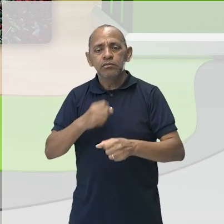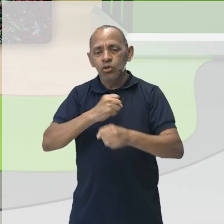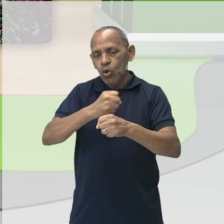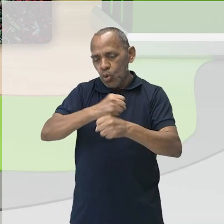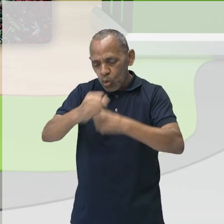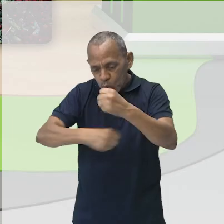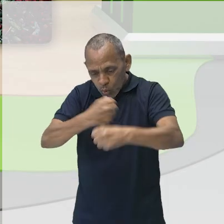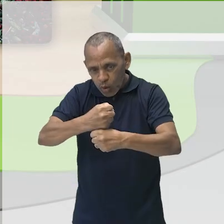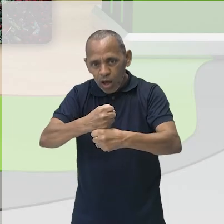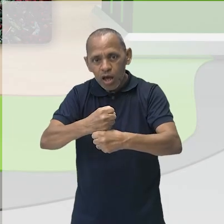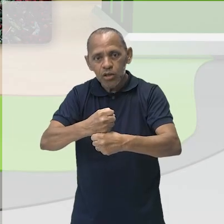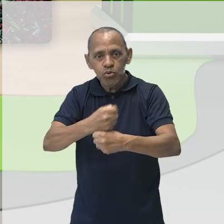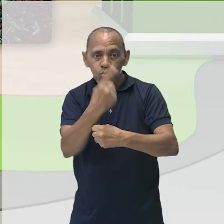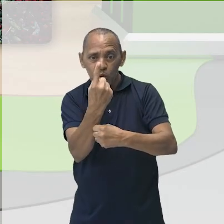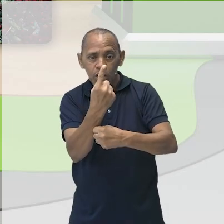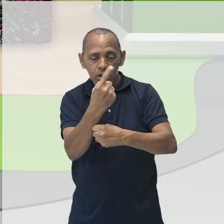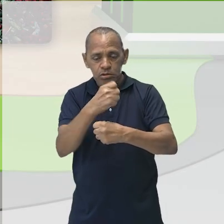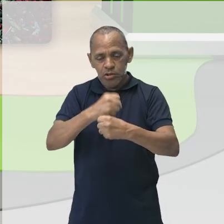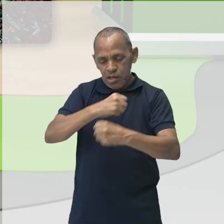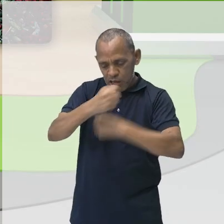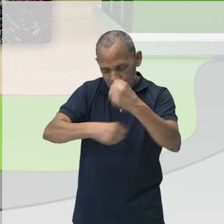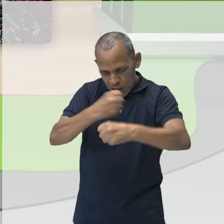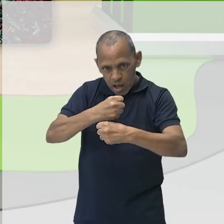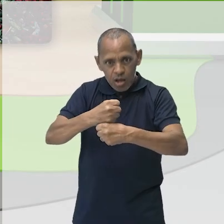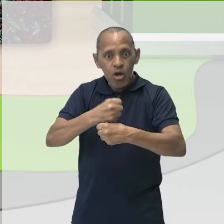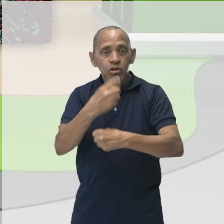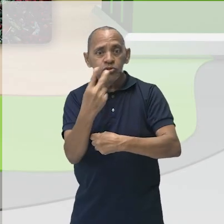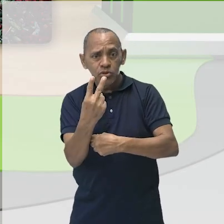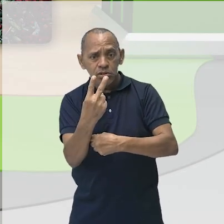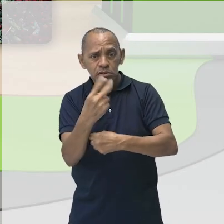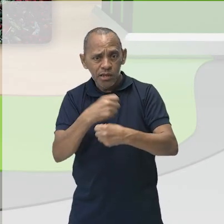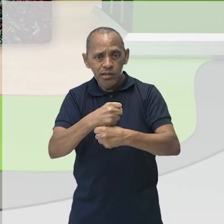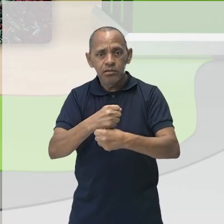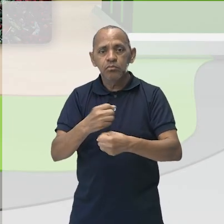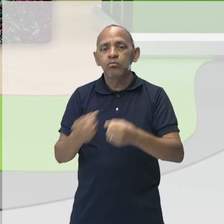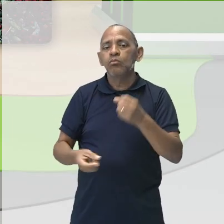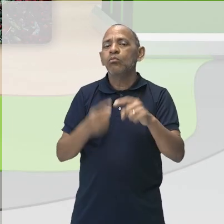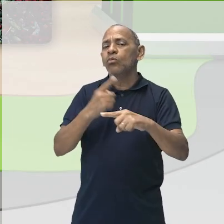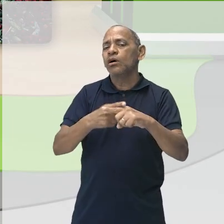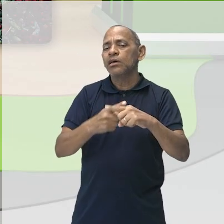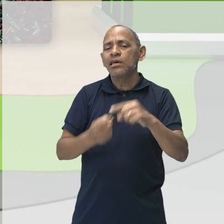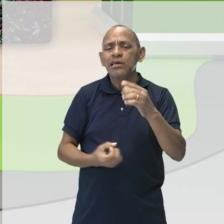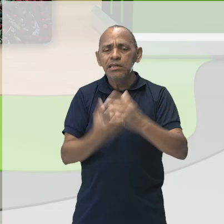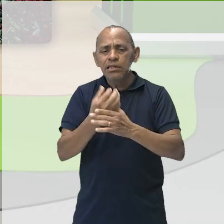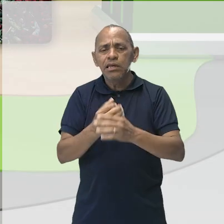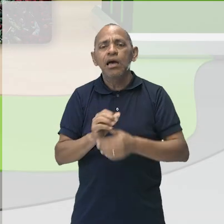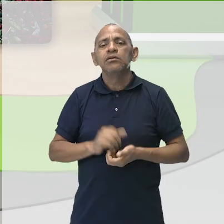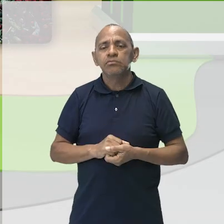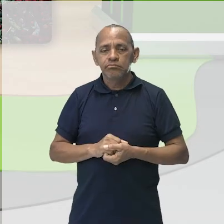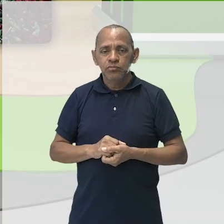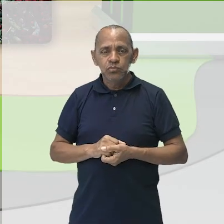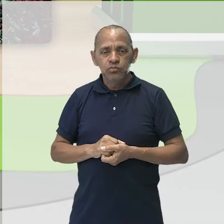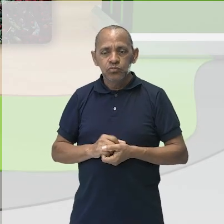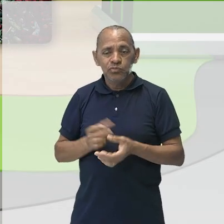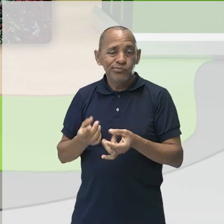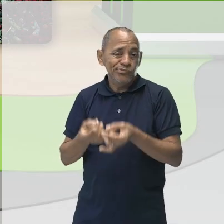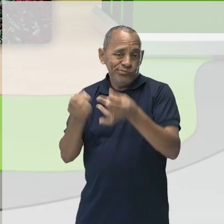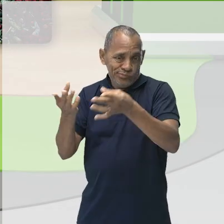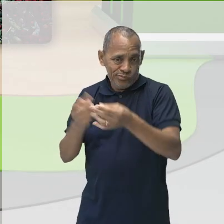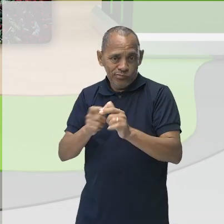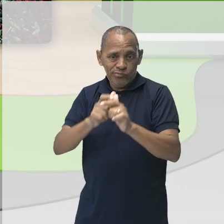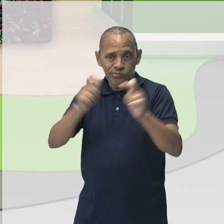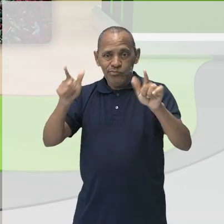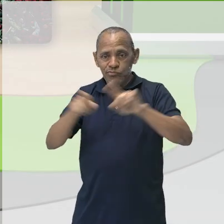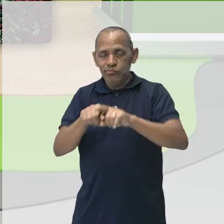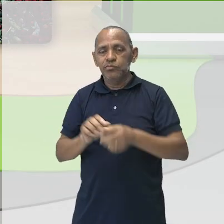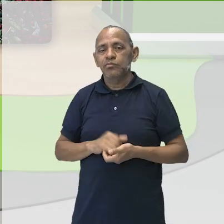que trocam todo ano, a cada 2 anos, e o porquê, sendo que é gerada uma maior quantidade de resíduos por essas